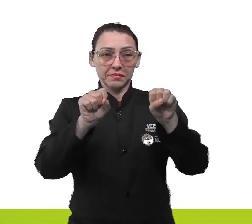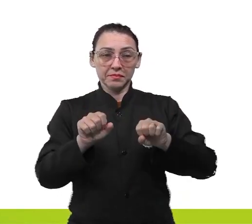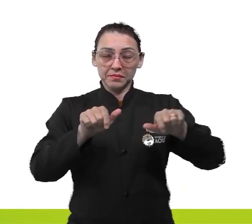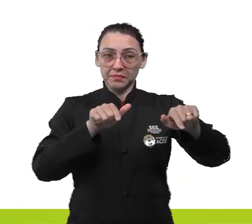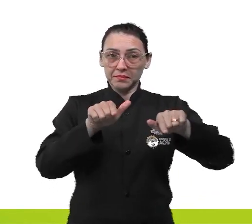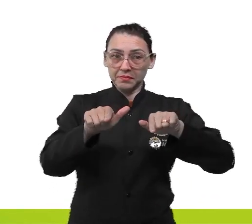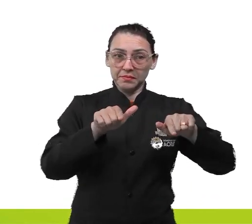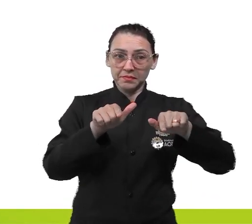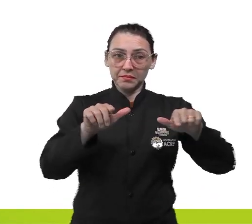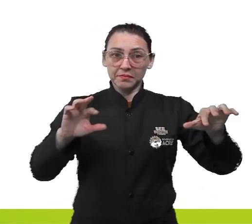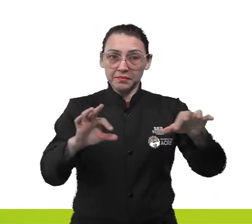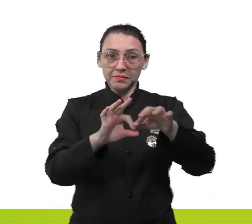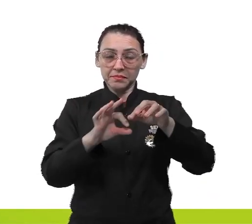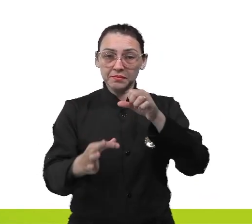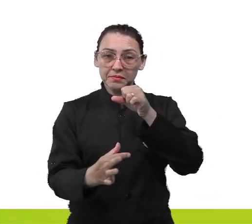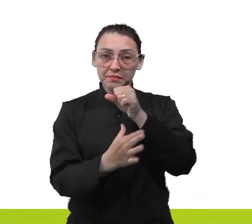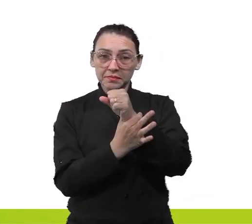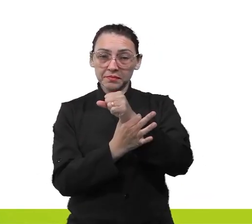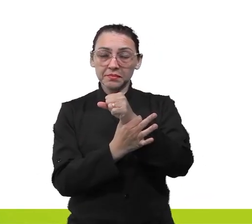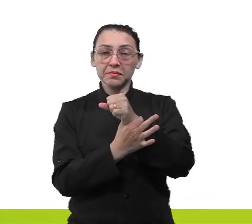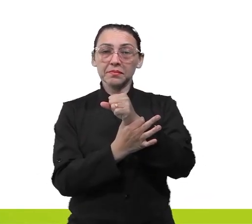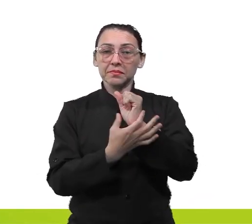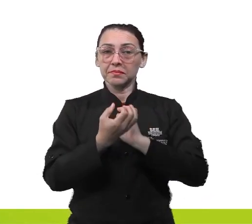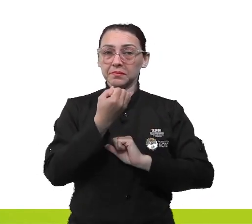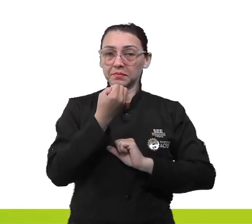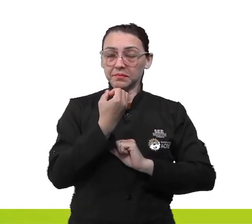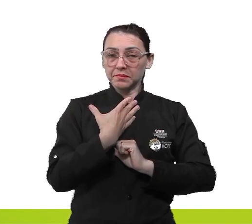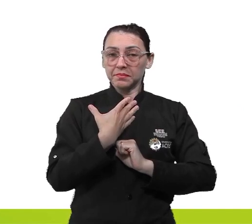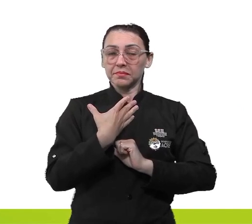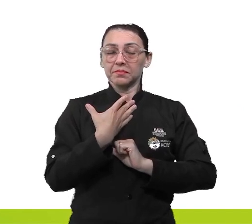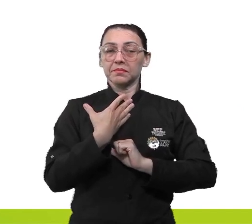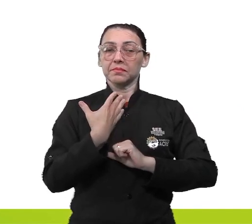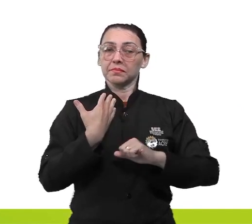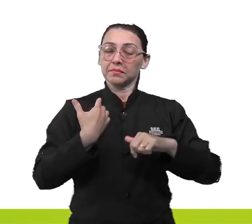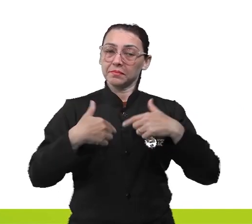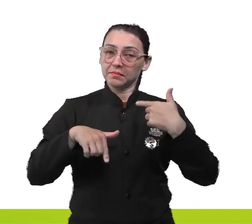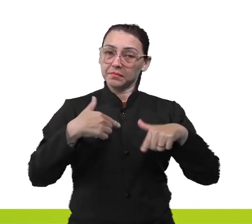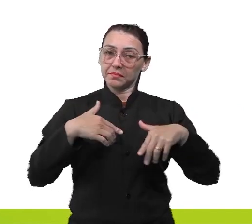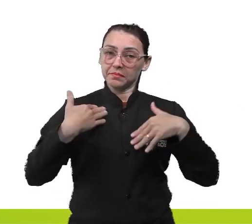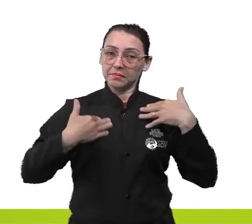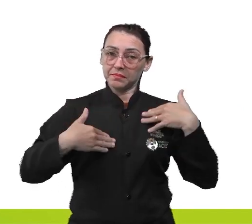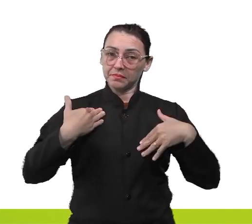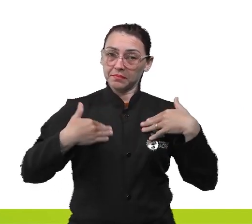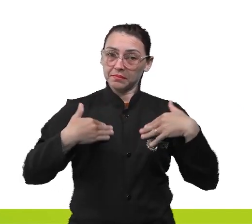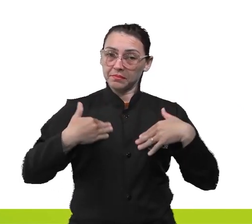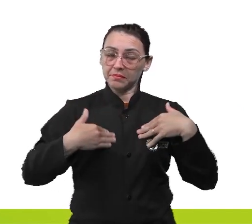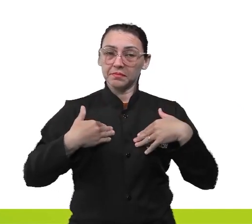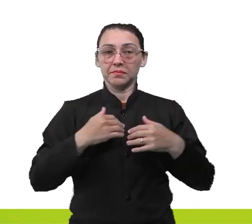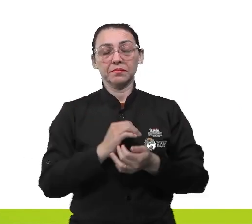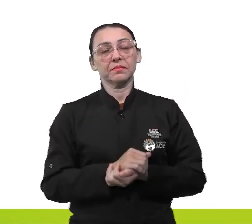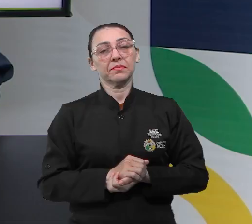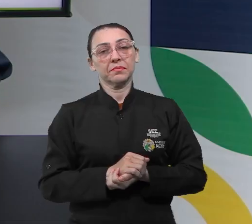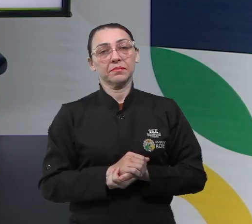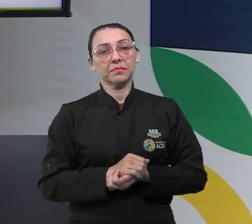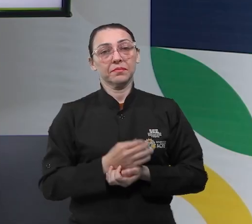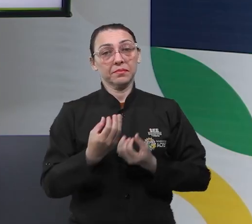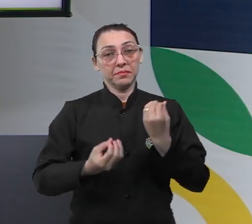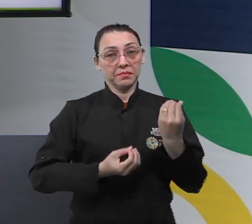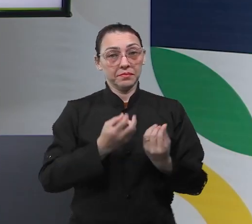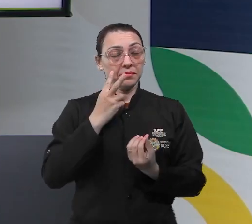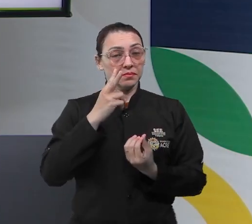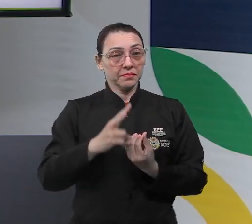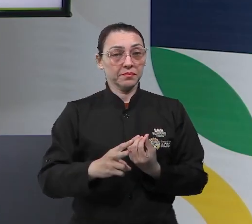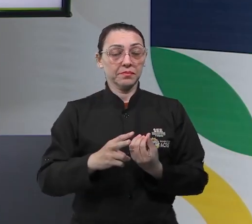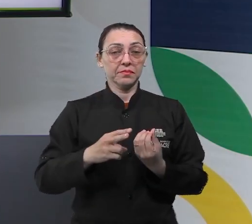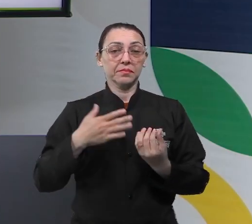de sistemas que trabalham de maneira coordenada para garantir o seu funcionamento. Pessoal, como vocês viram, o